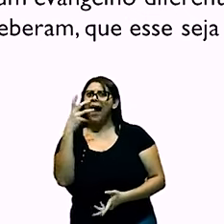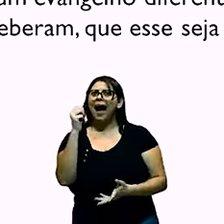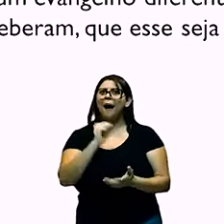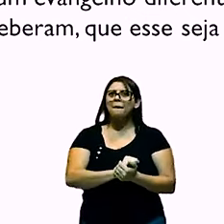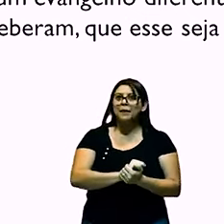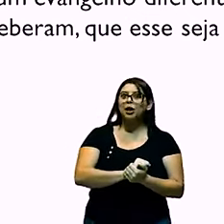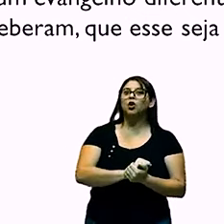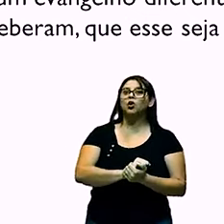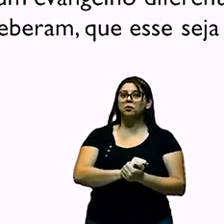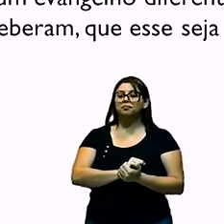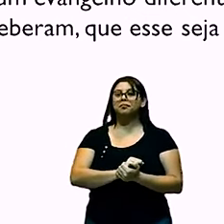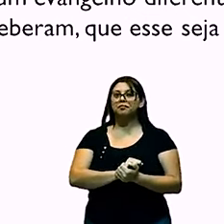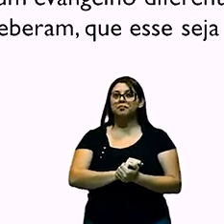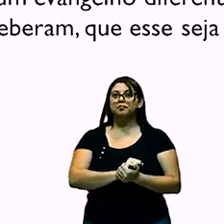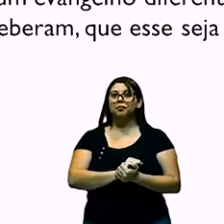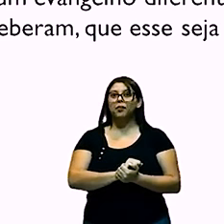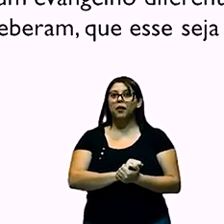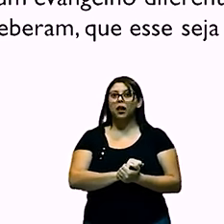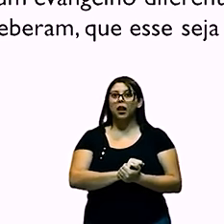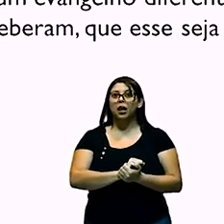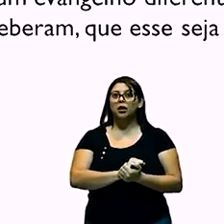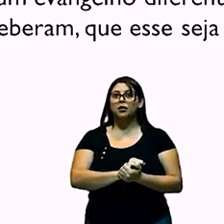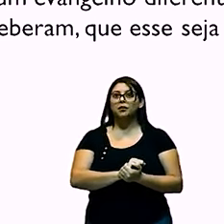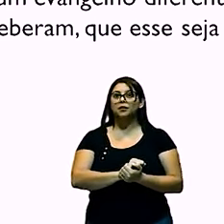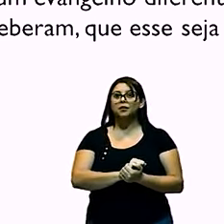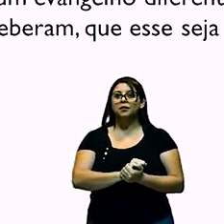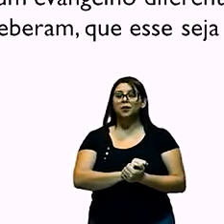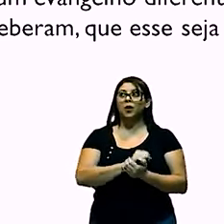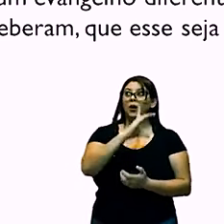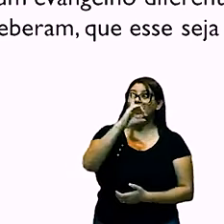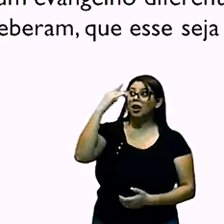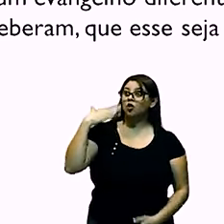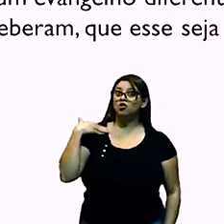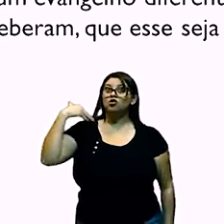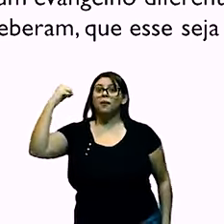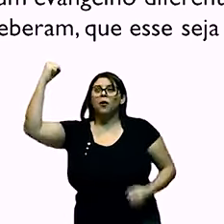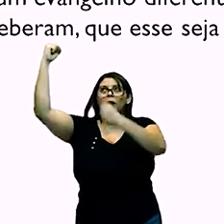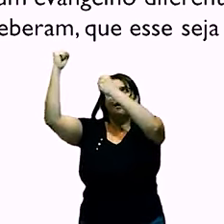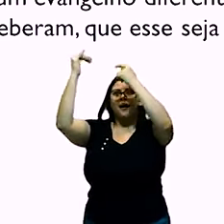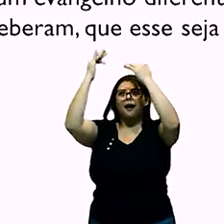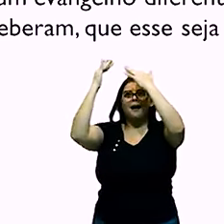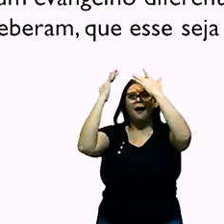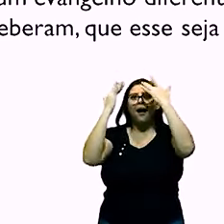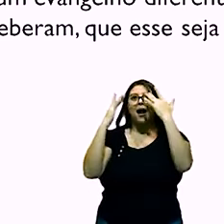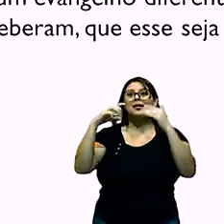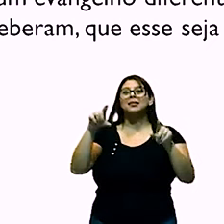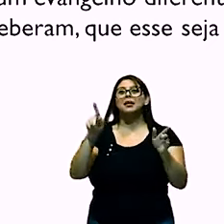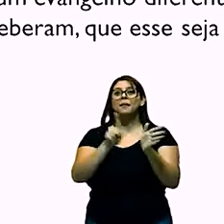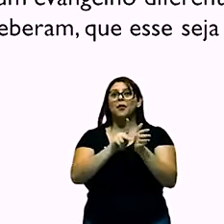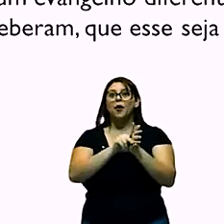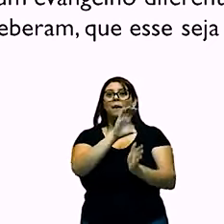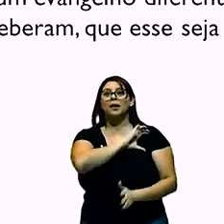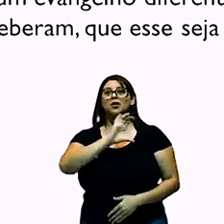estão passando tão depressa daquele que os chamou na graça de Cristo para outro evangelho, o qual na verdade não